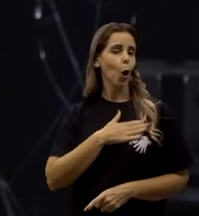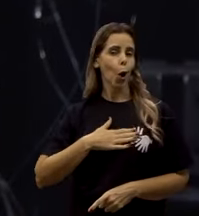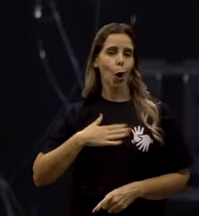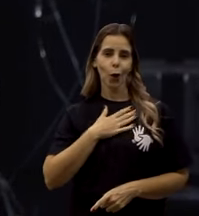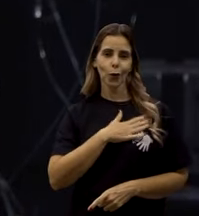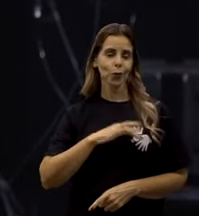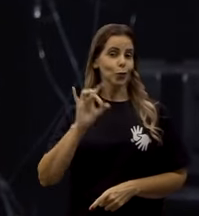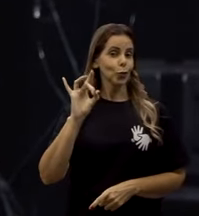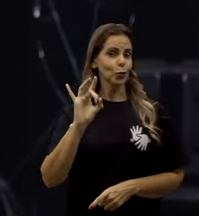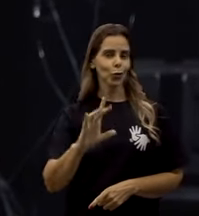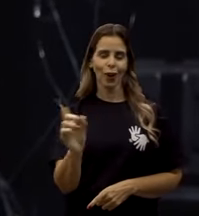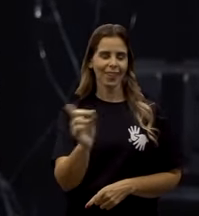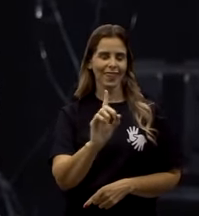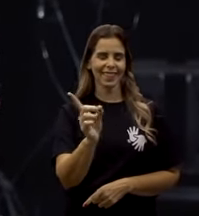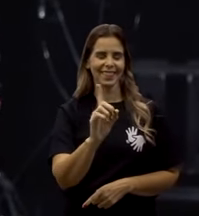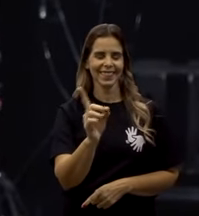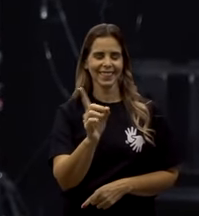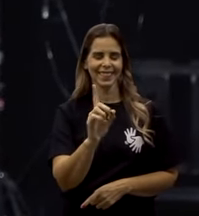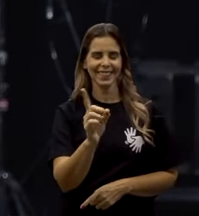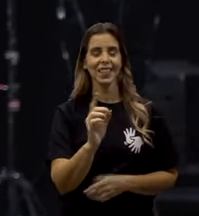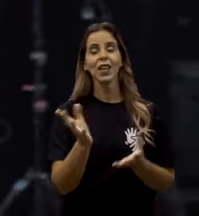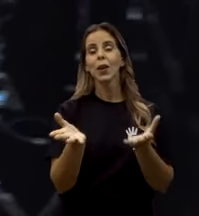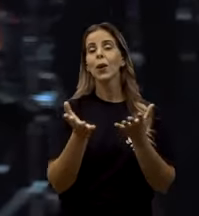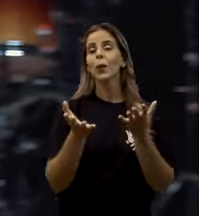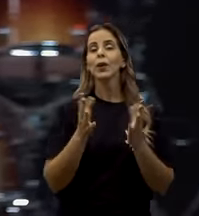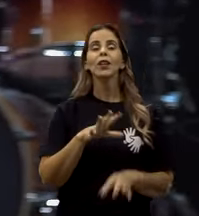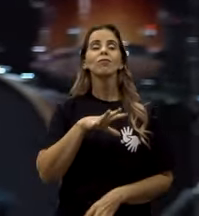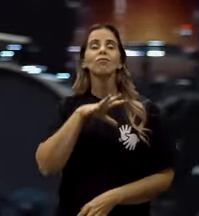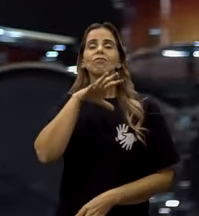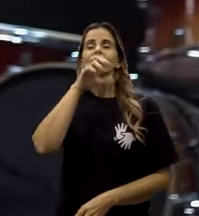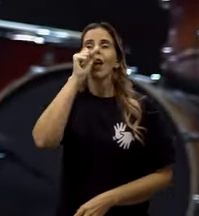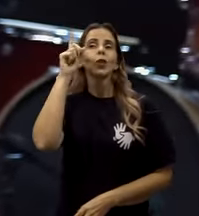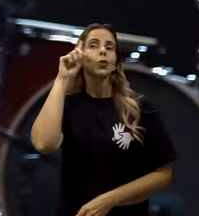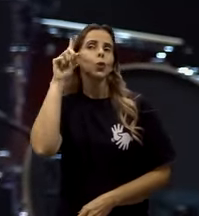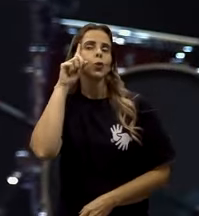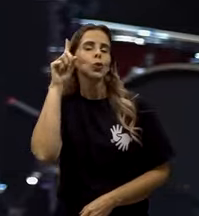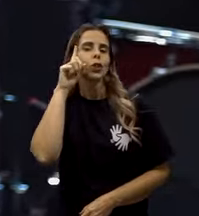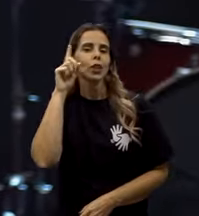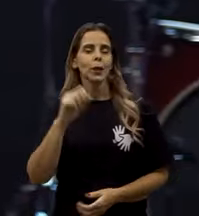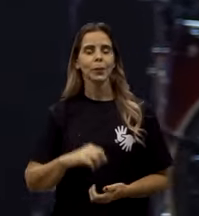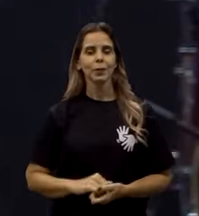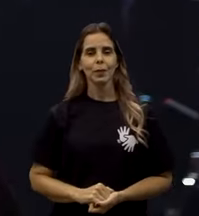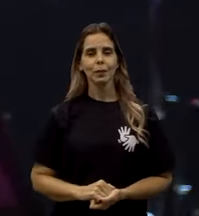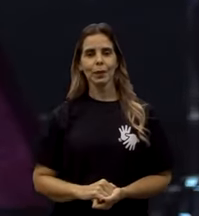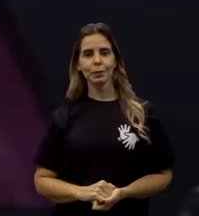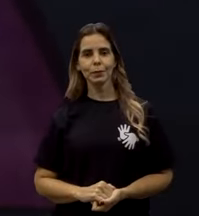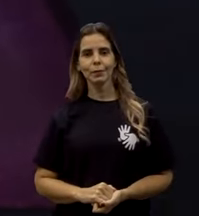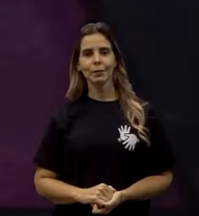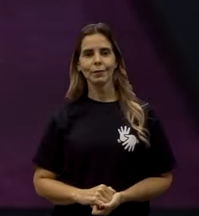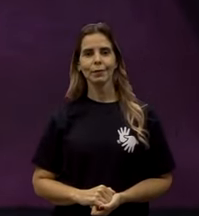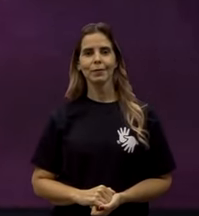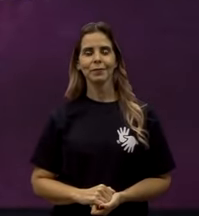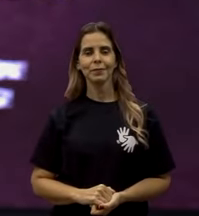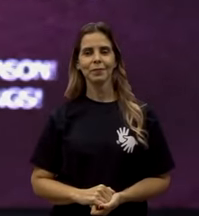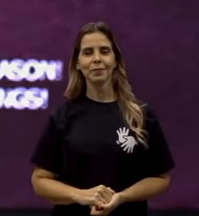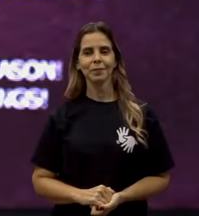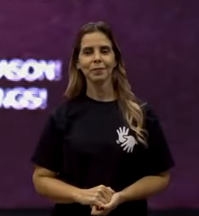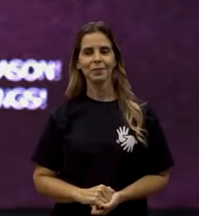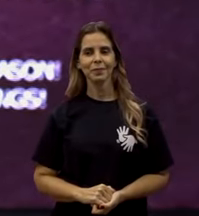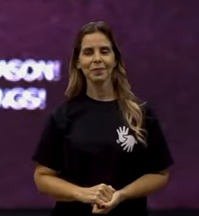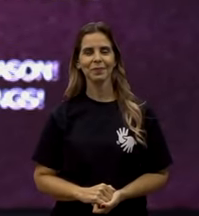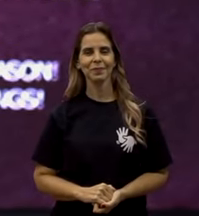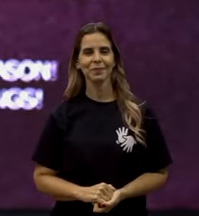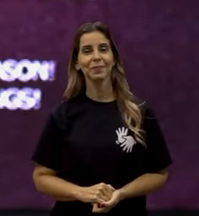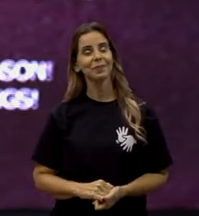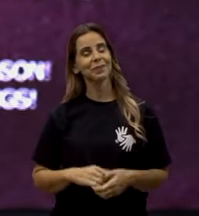cheirar o pãozinho Ai que delícia Aleluia ai do jeitinho que eu gosto irmão tem gente que